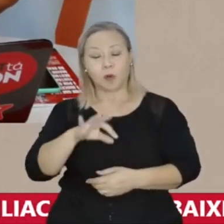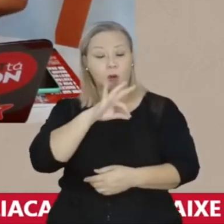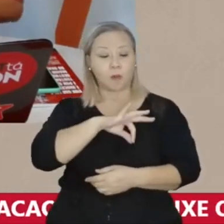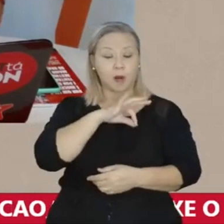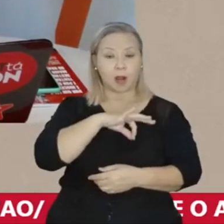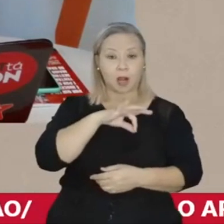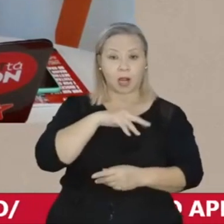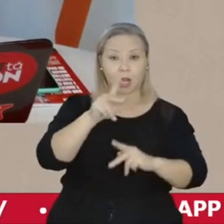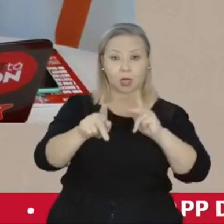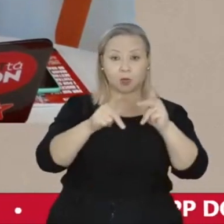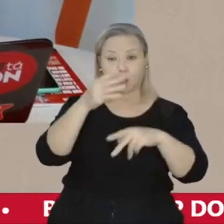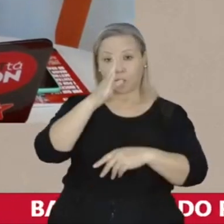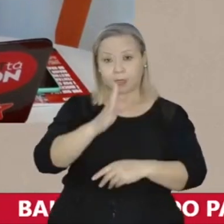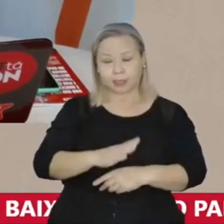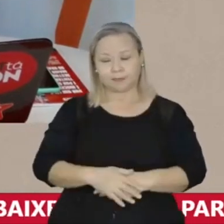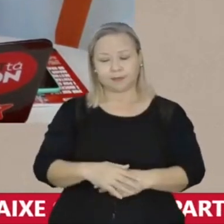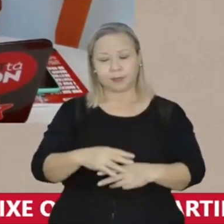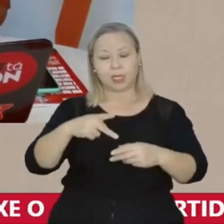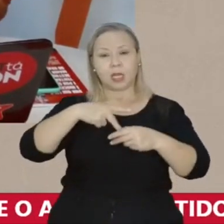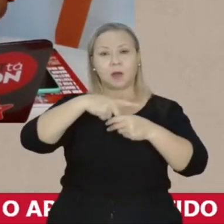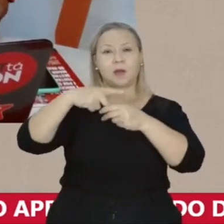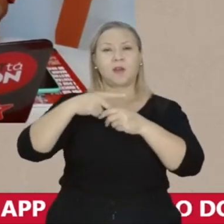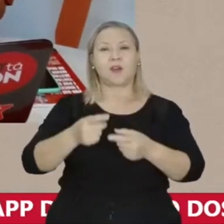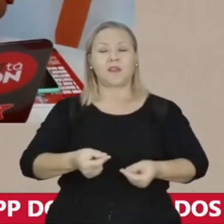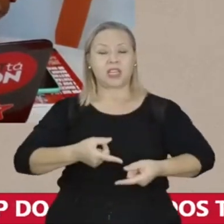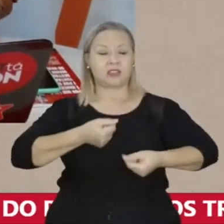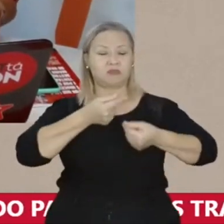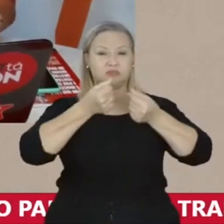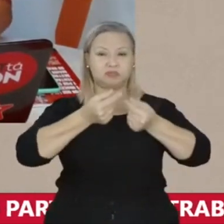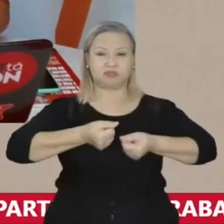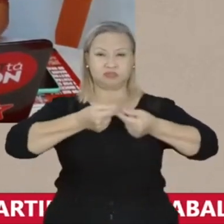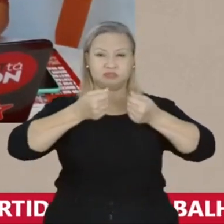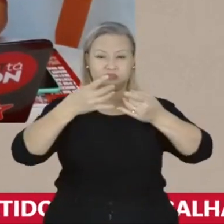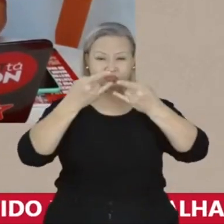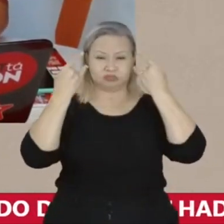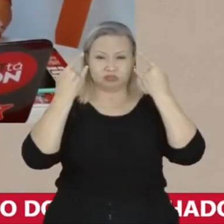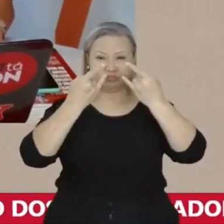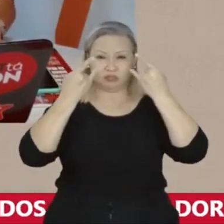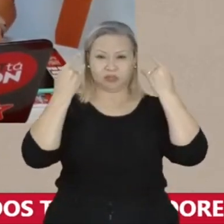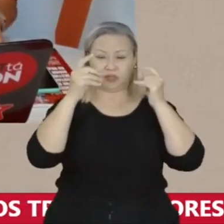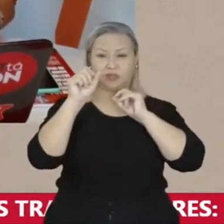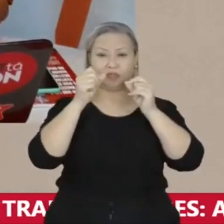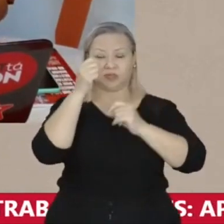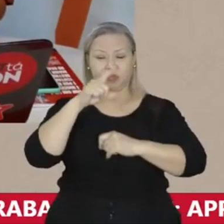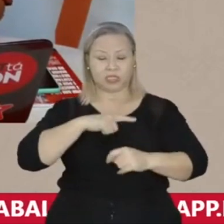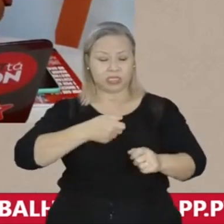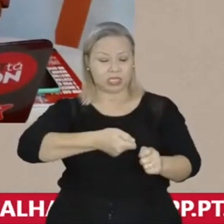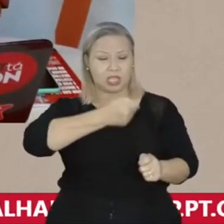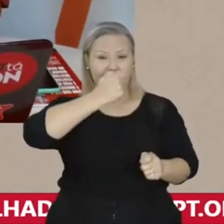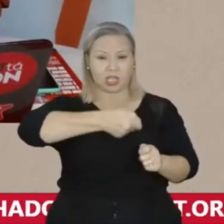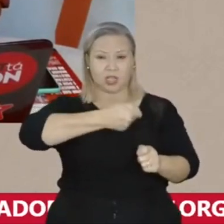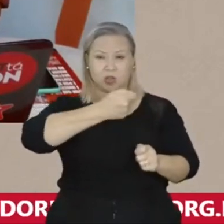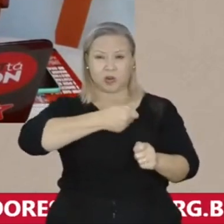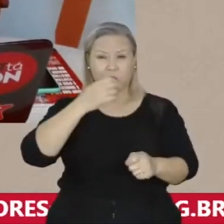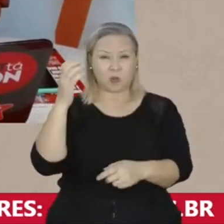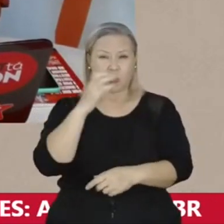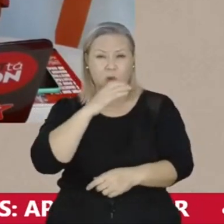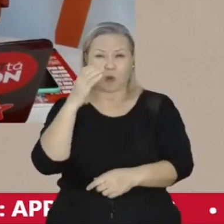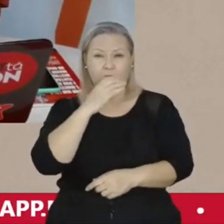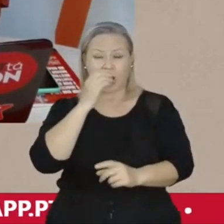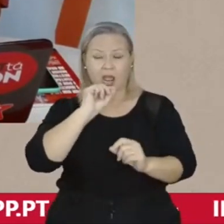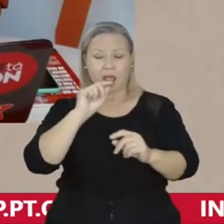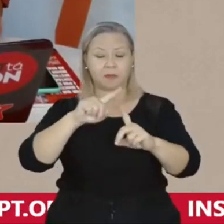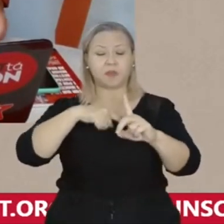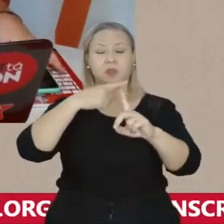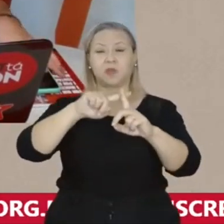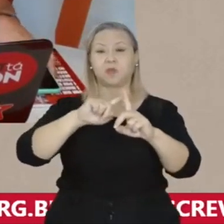entanto, a Petrobras virou uma empresa financiarizada que obtém elevados lucros no curto prazo com o aumento do preço do